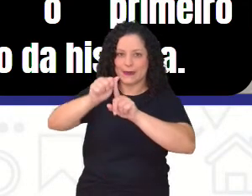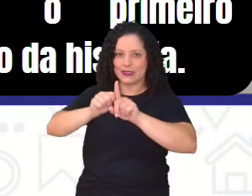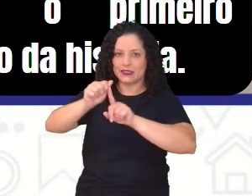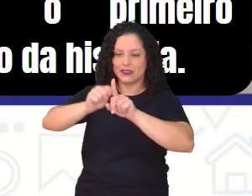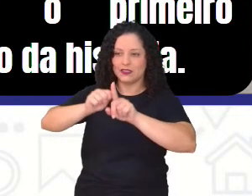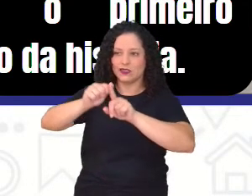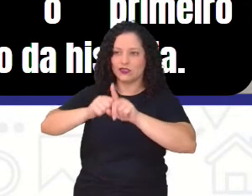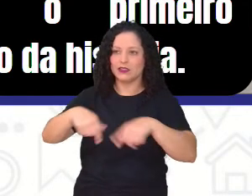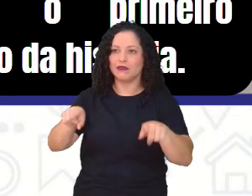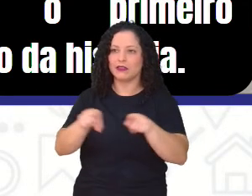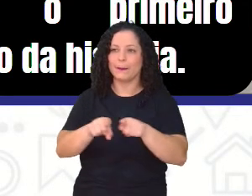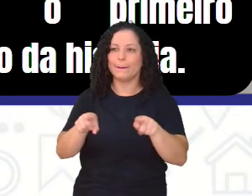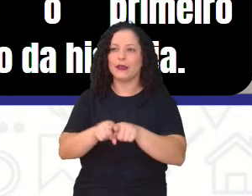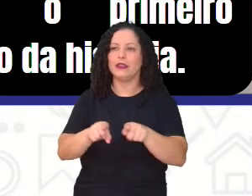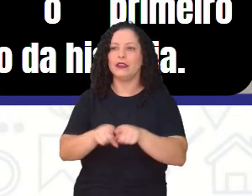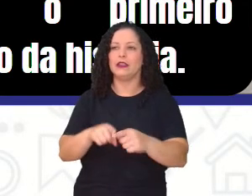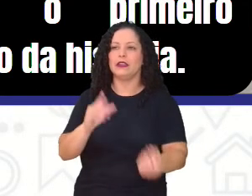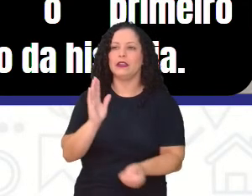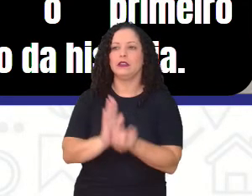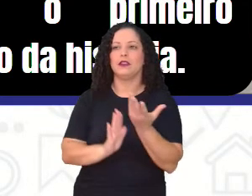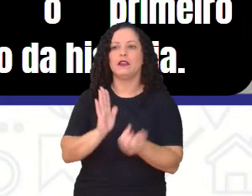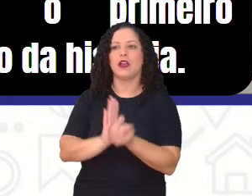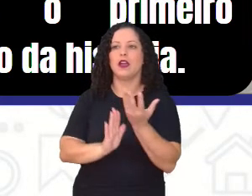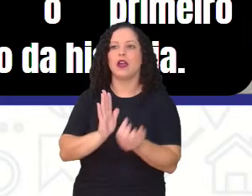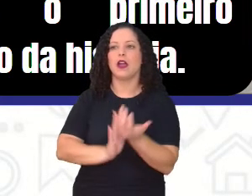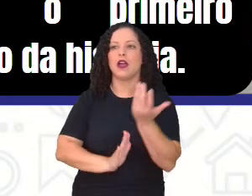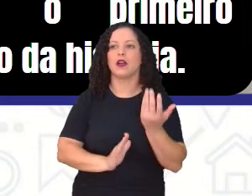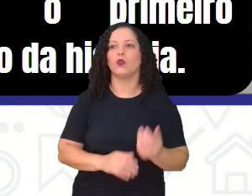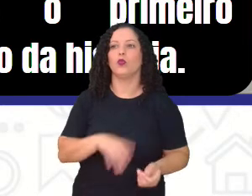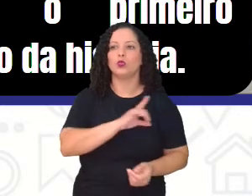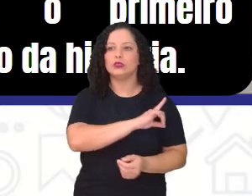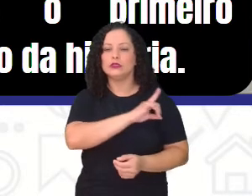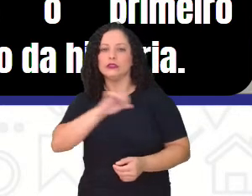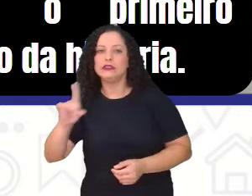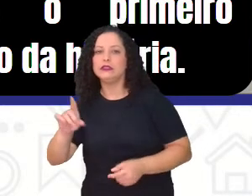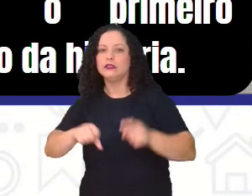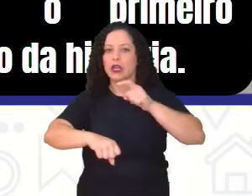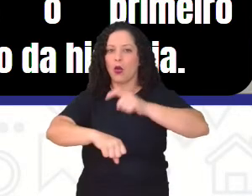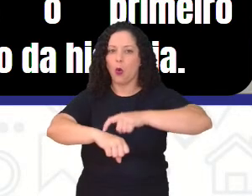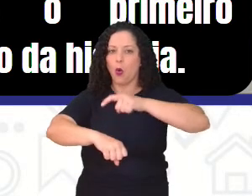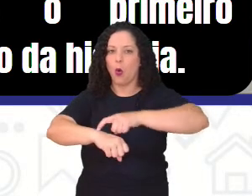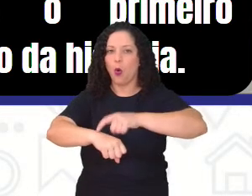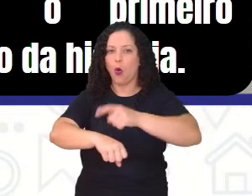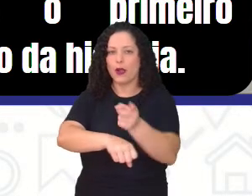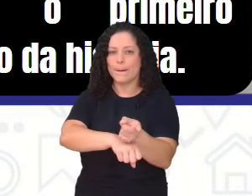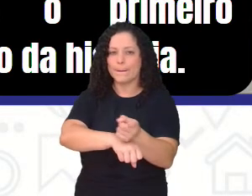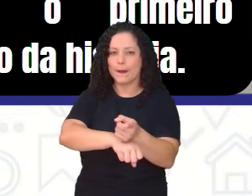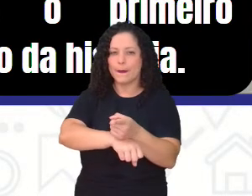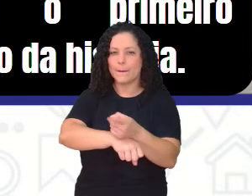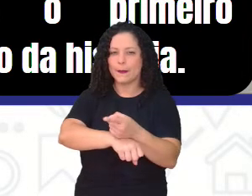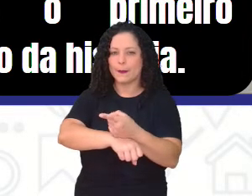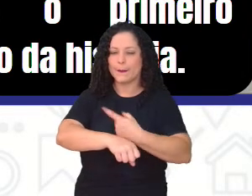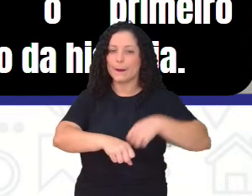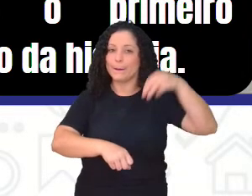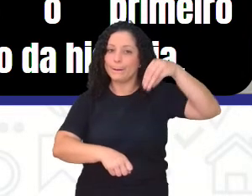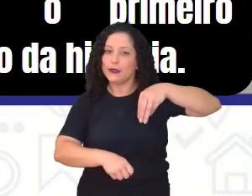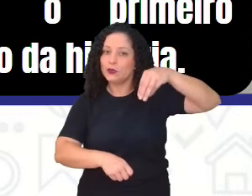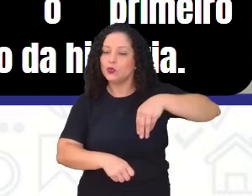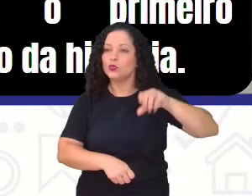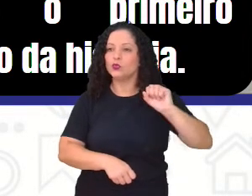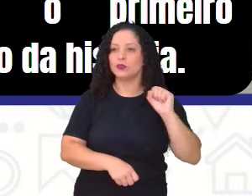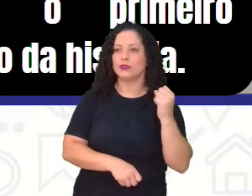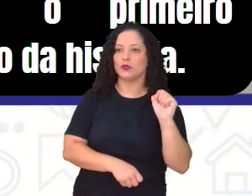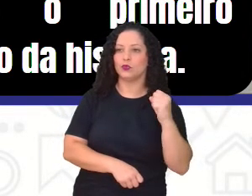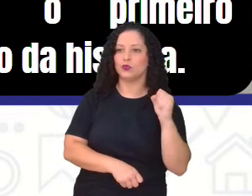segundos. E dos sumérios também, a obra, né, que fala sobre o mito de Gilgamesh,